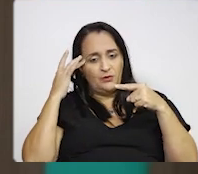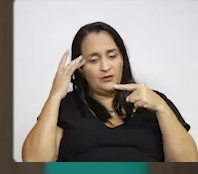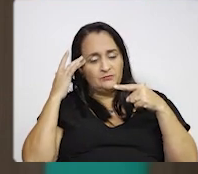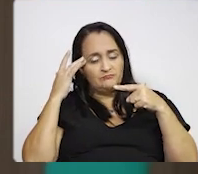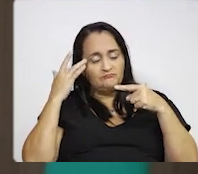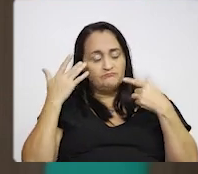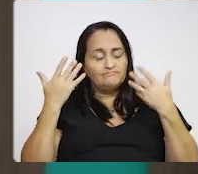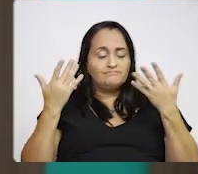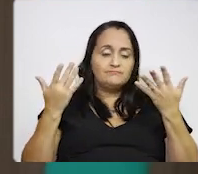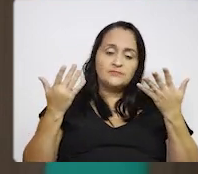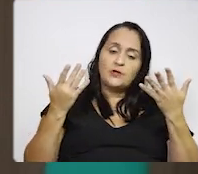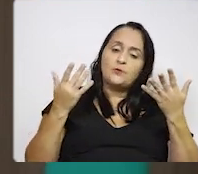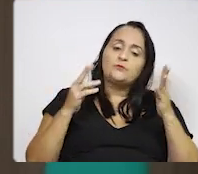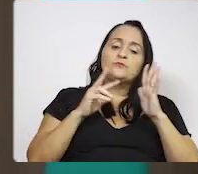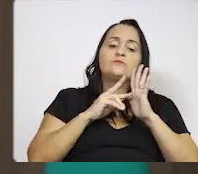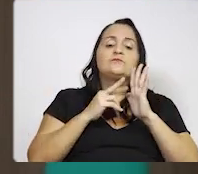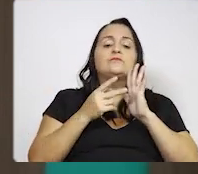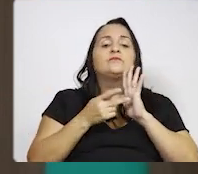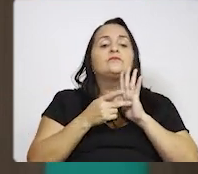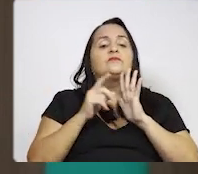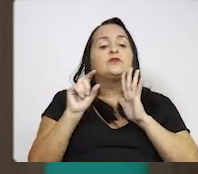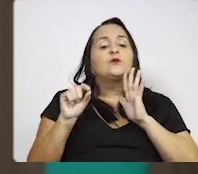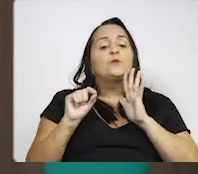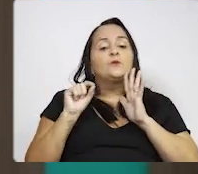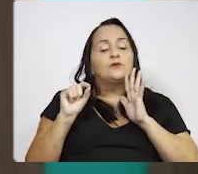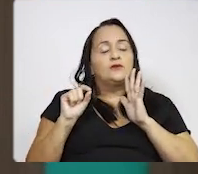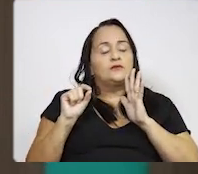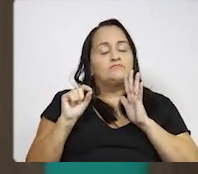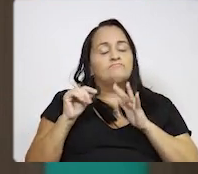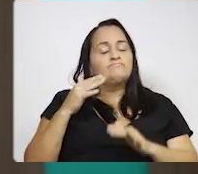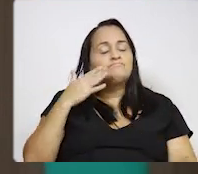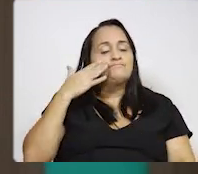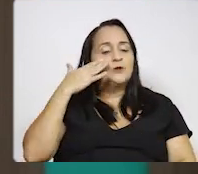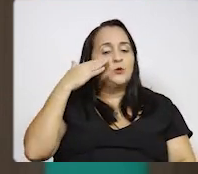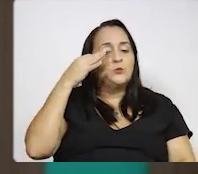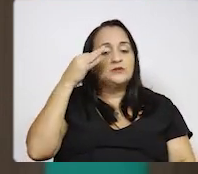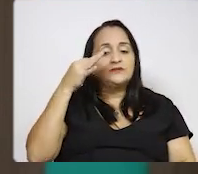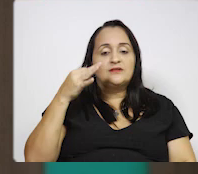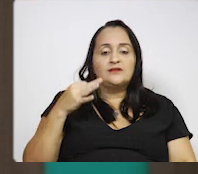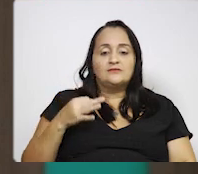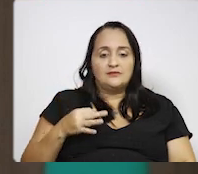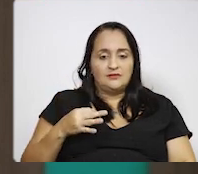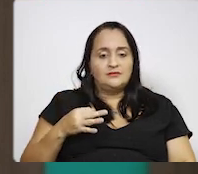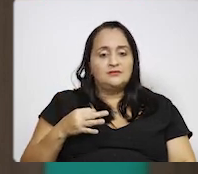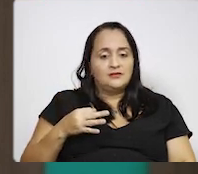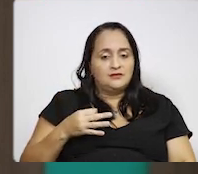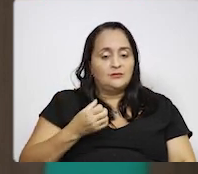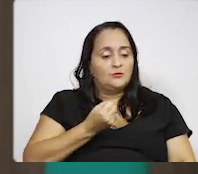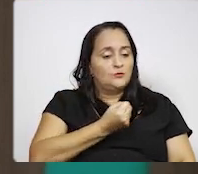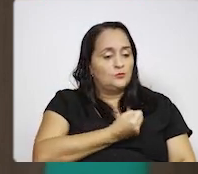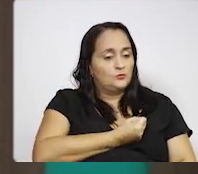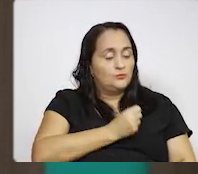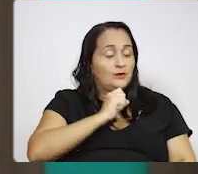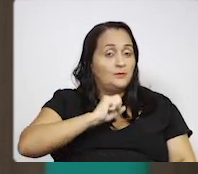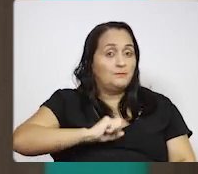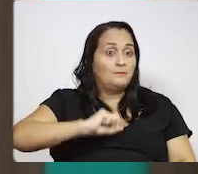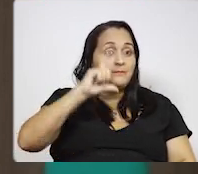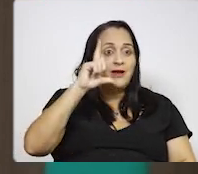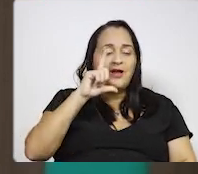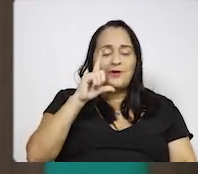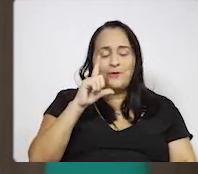que para receber, então quer dizer que esse resultado aqui, com certeza, vai ser um número maior do que